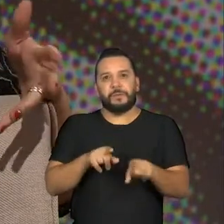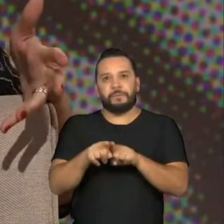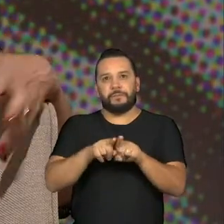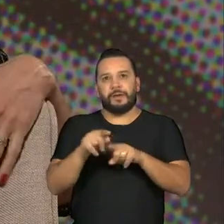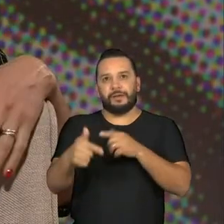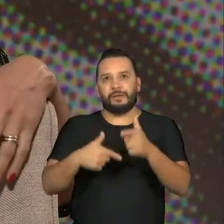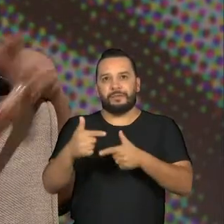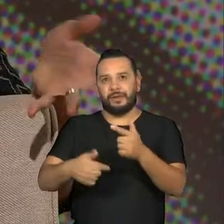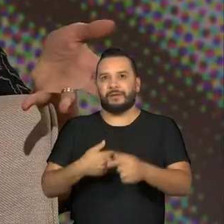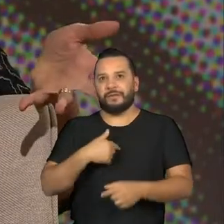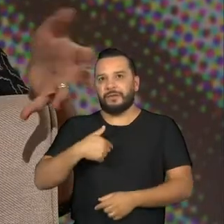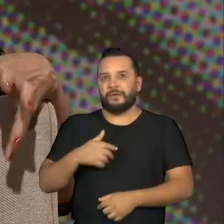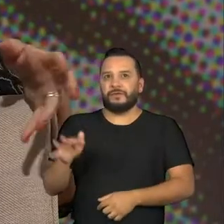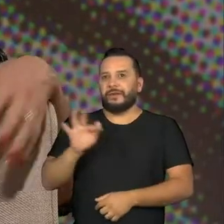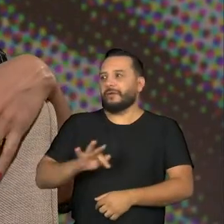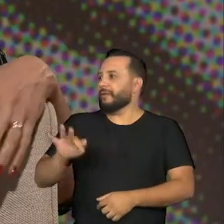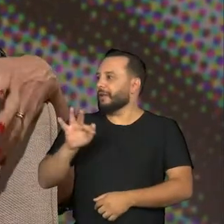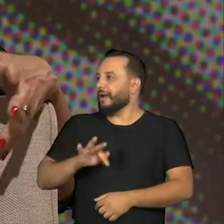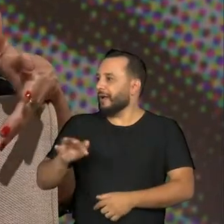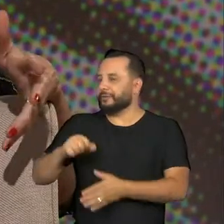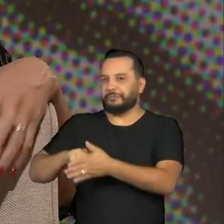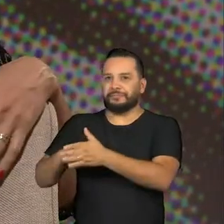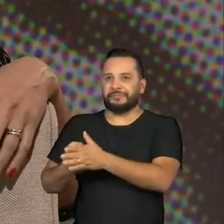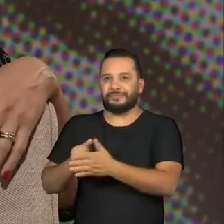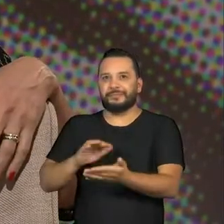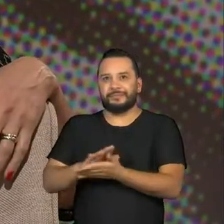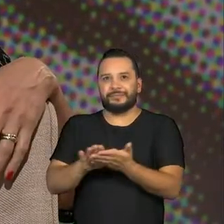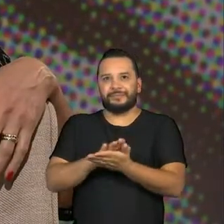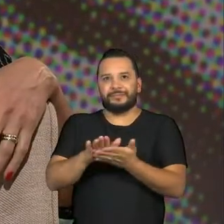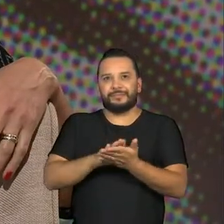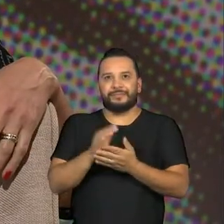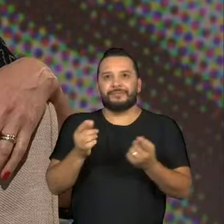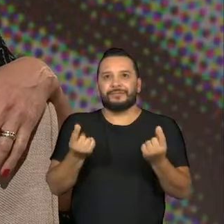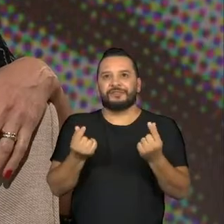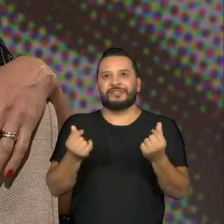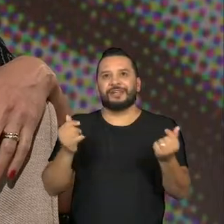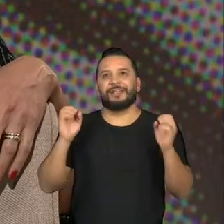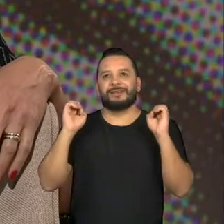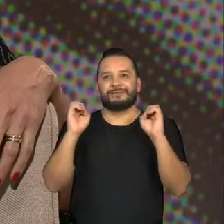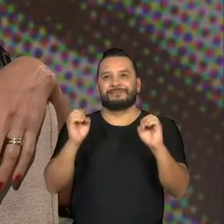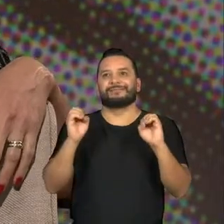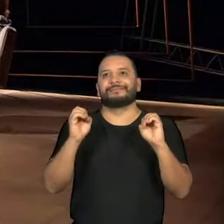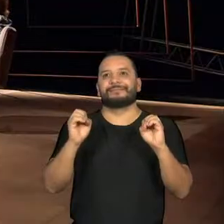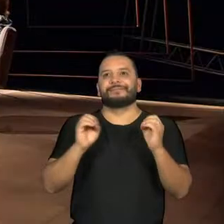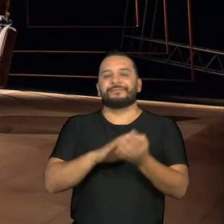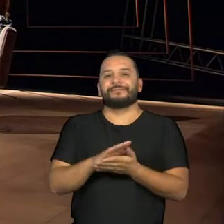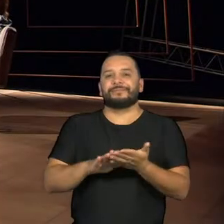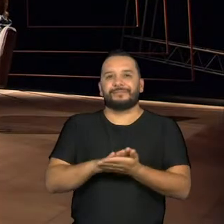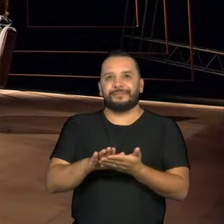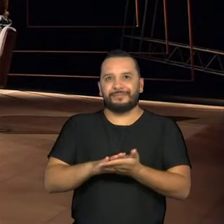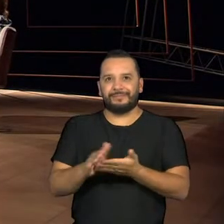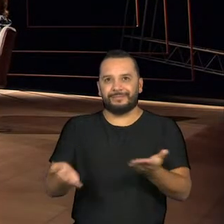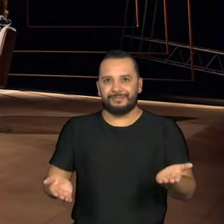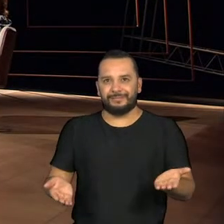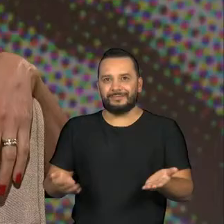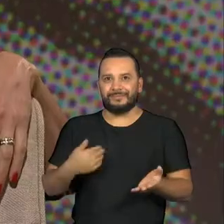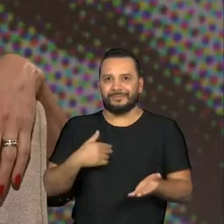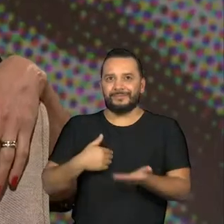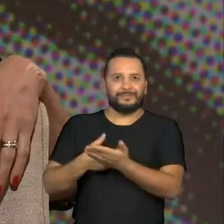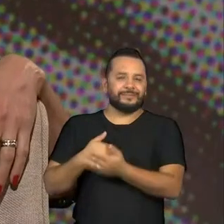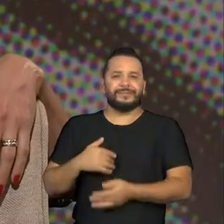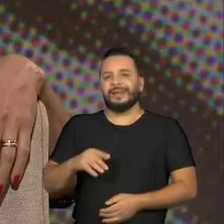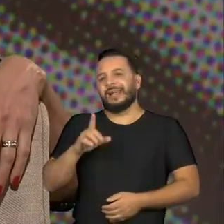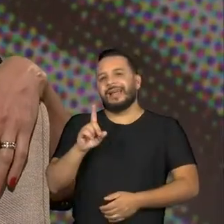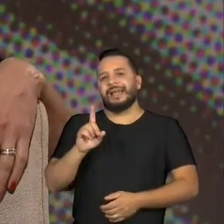trancado a faculdade, nada, né? Din-din que é bom. E aí ficava a Denise com aquele